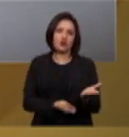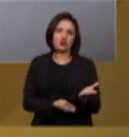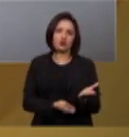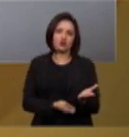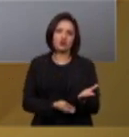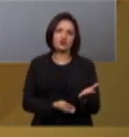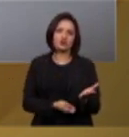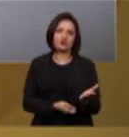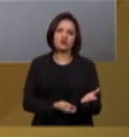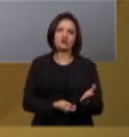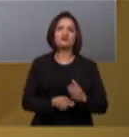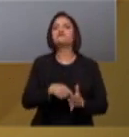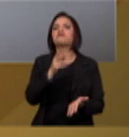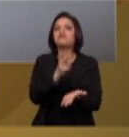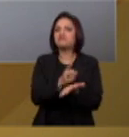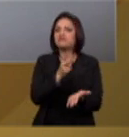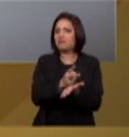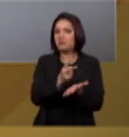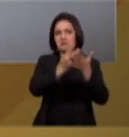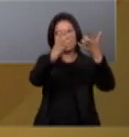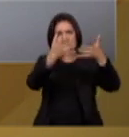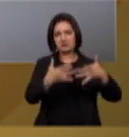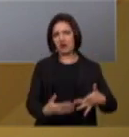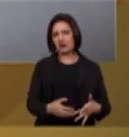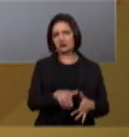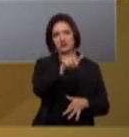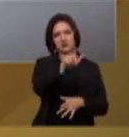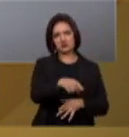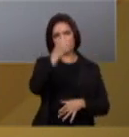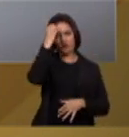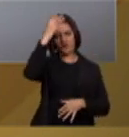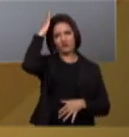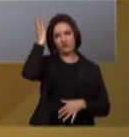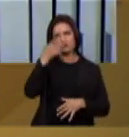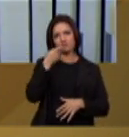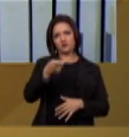no seu voto, com os mesmos fundamentos por ele apresentados.